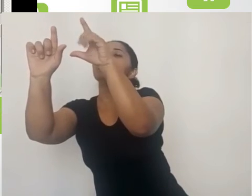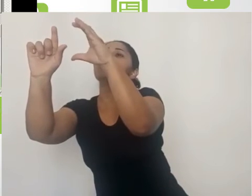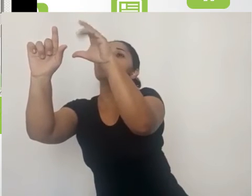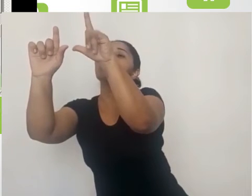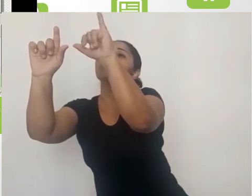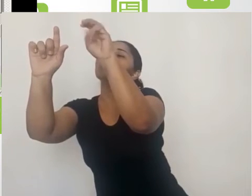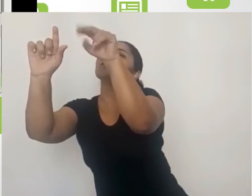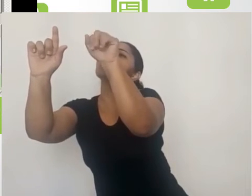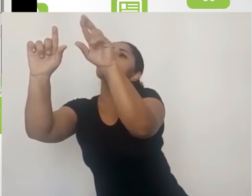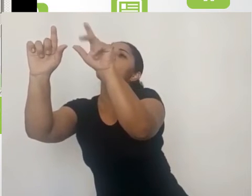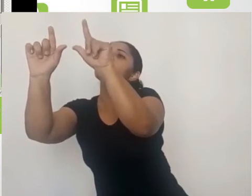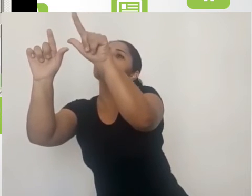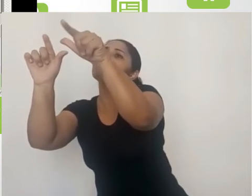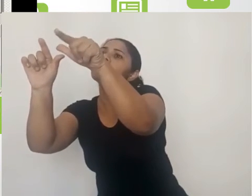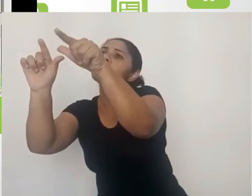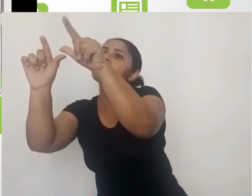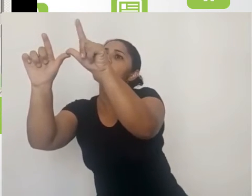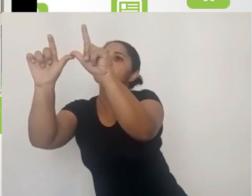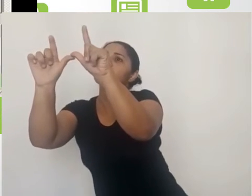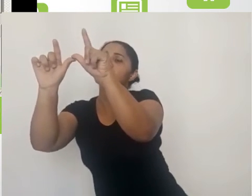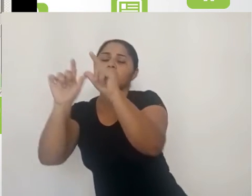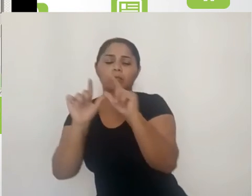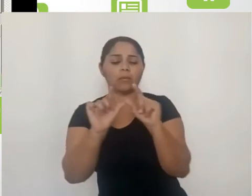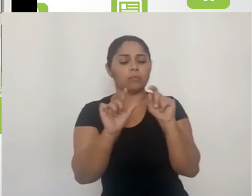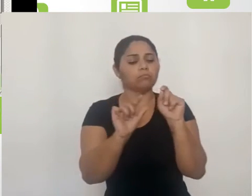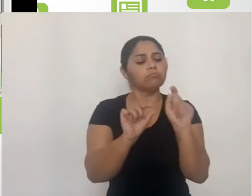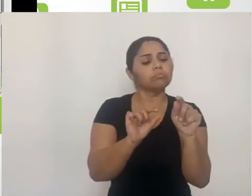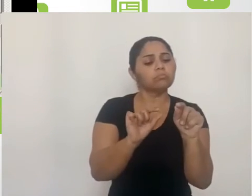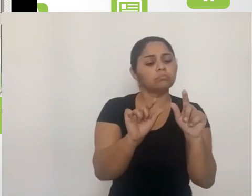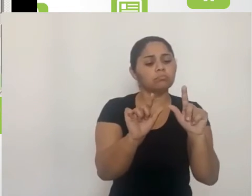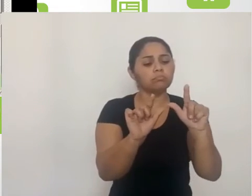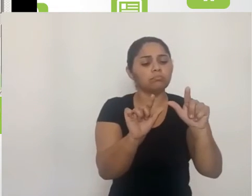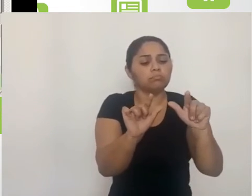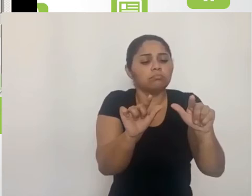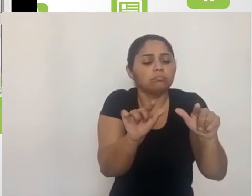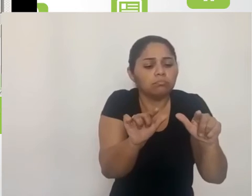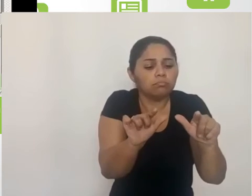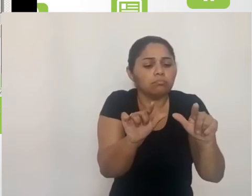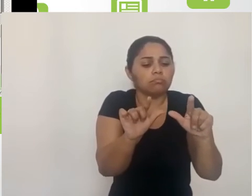Movimento. Depois eu clico em inclinar.